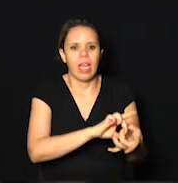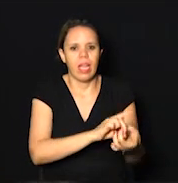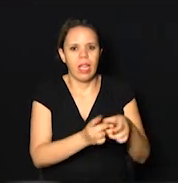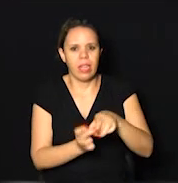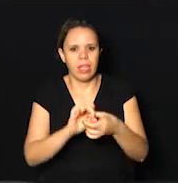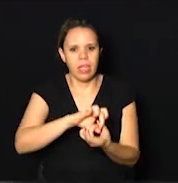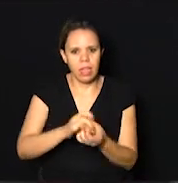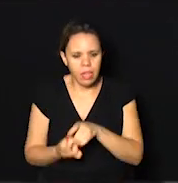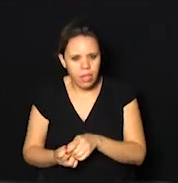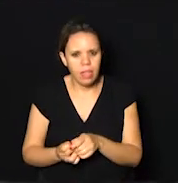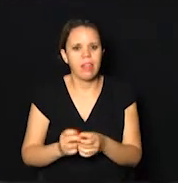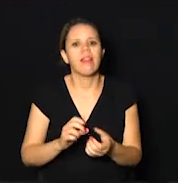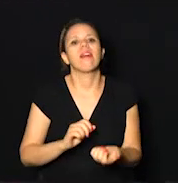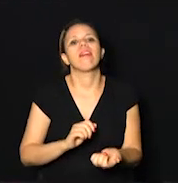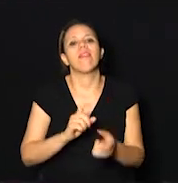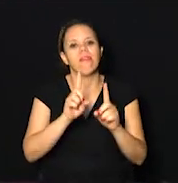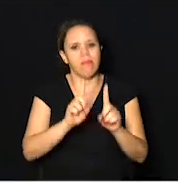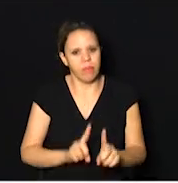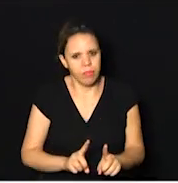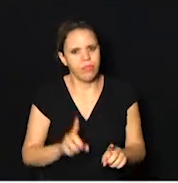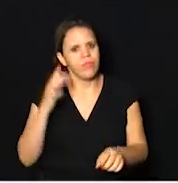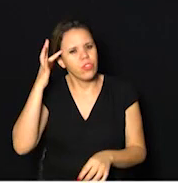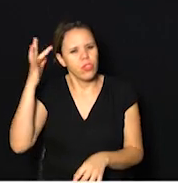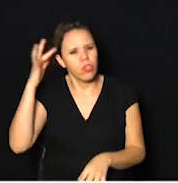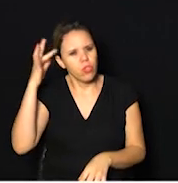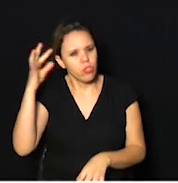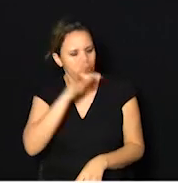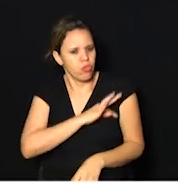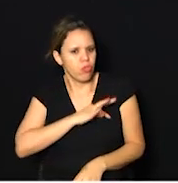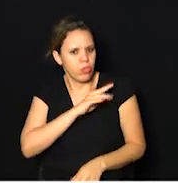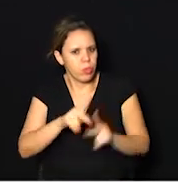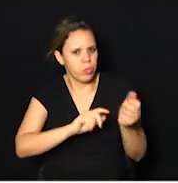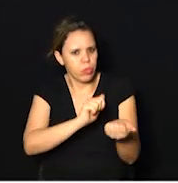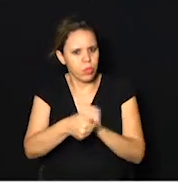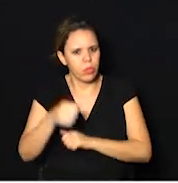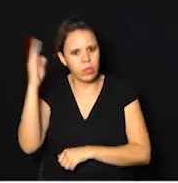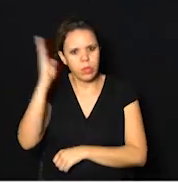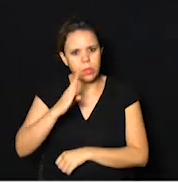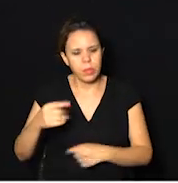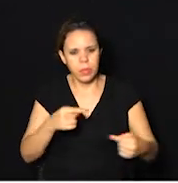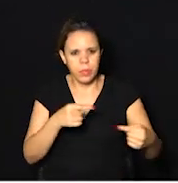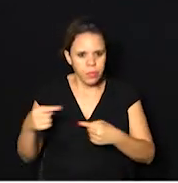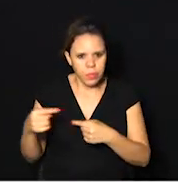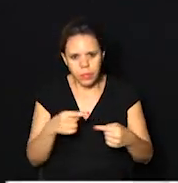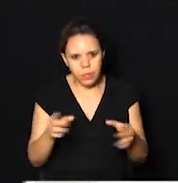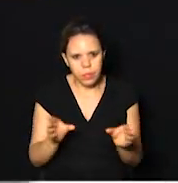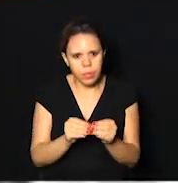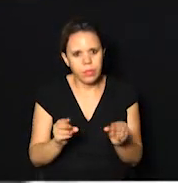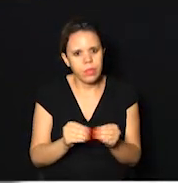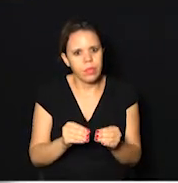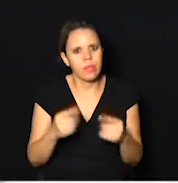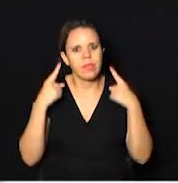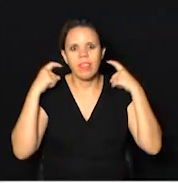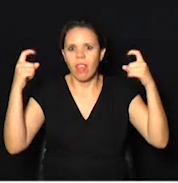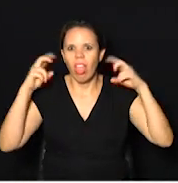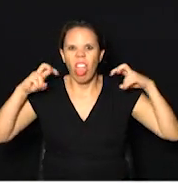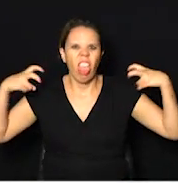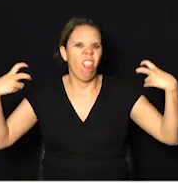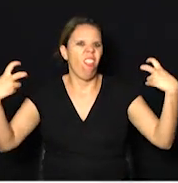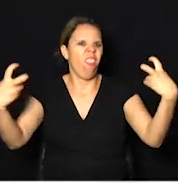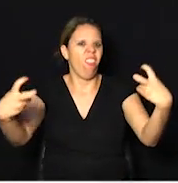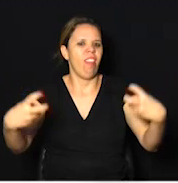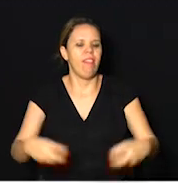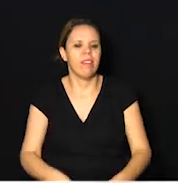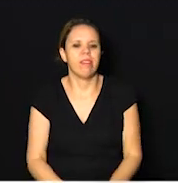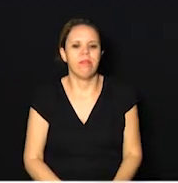é um sonho de todo atleta e do técnico também podia ser um prazer que tava disputando as eliminatórias é um barulho muito